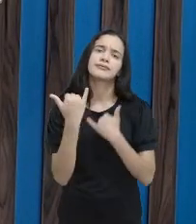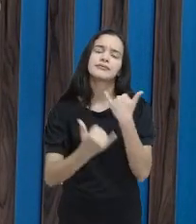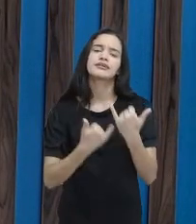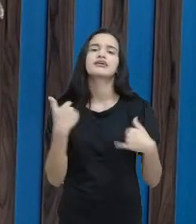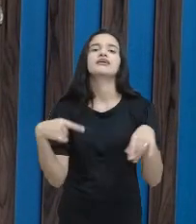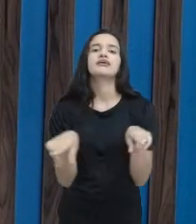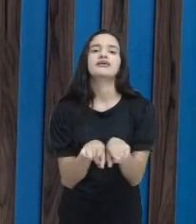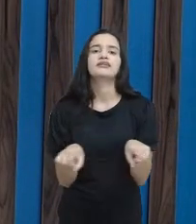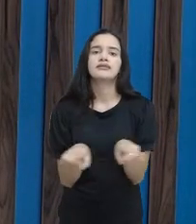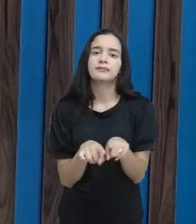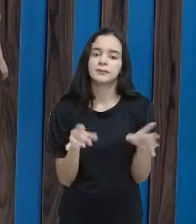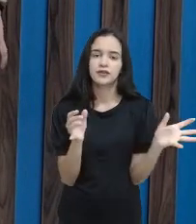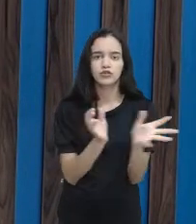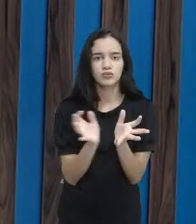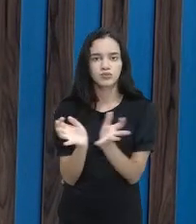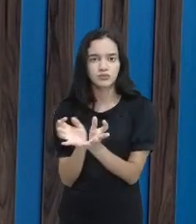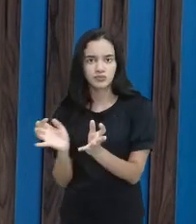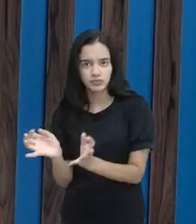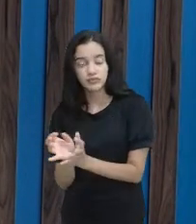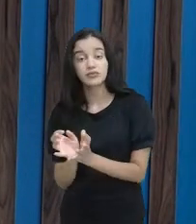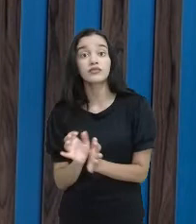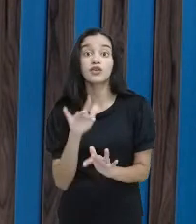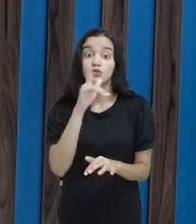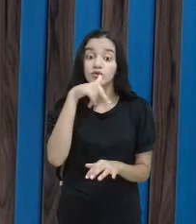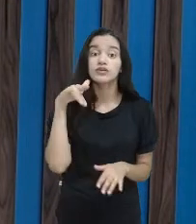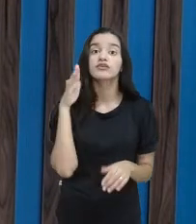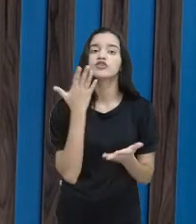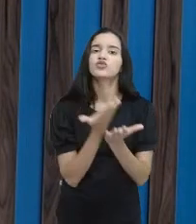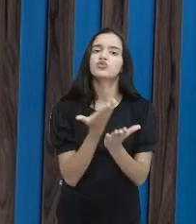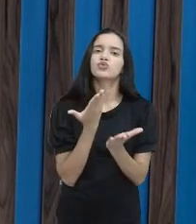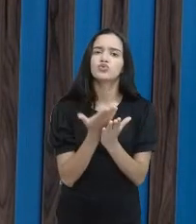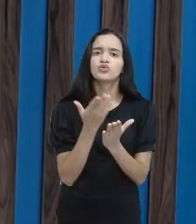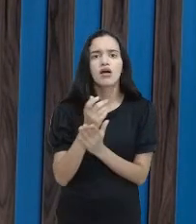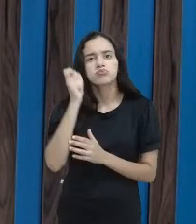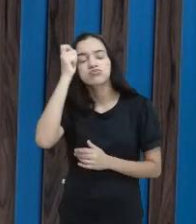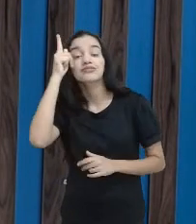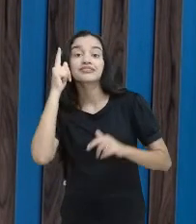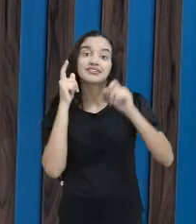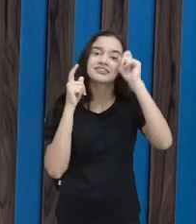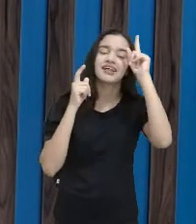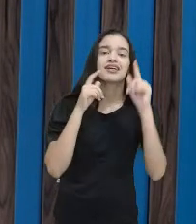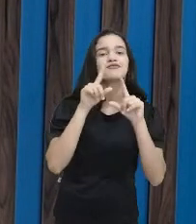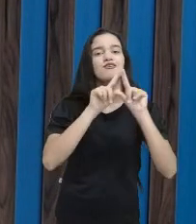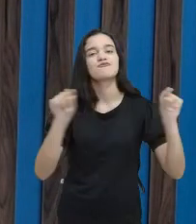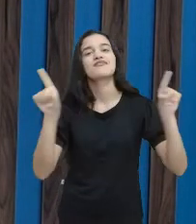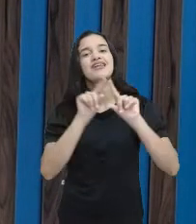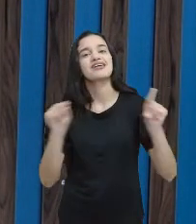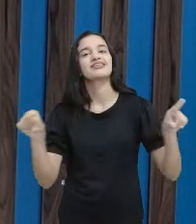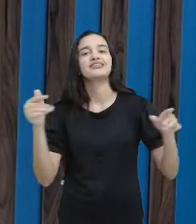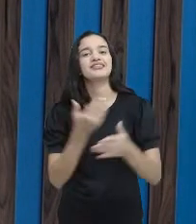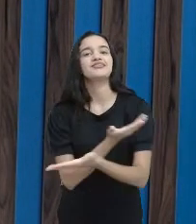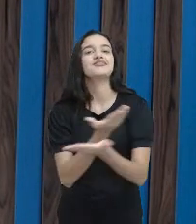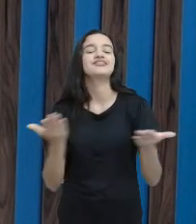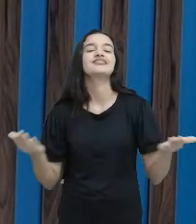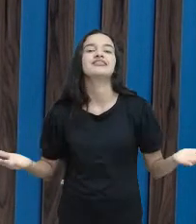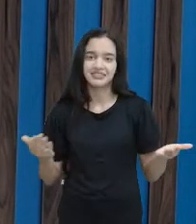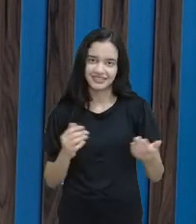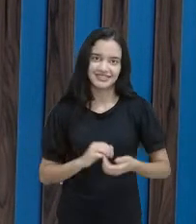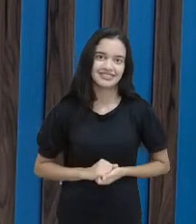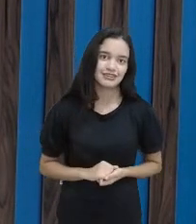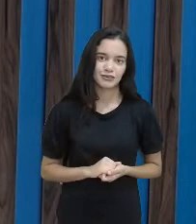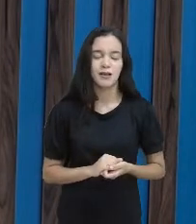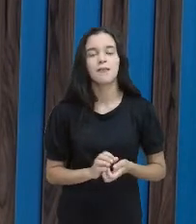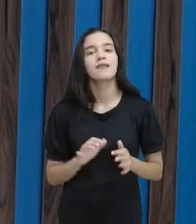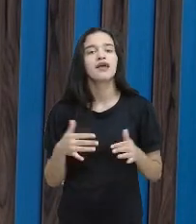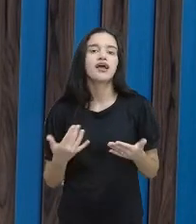Se juntar em grupinhos, né? Quando for estudar e inventar uma frase aí de vocês. Uma frase, isso né? Mesmo. Só deles.